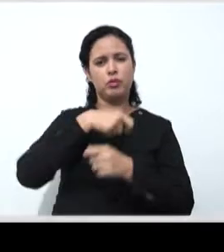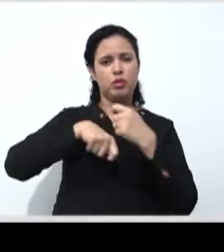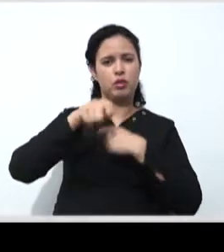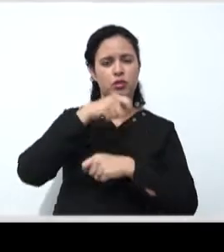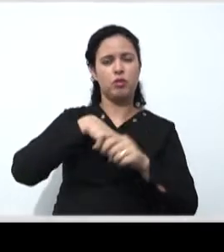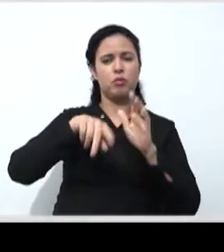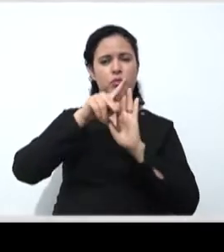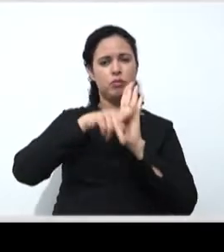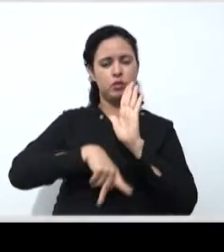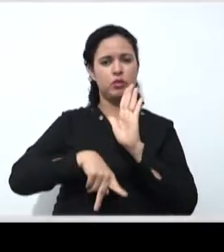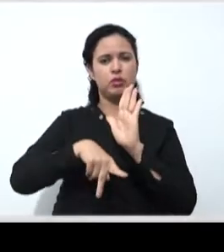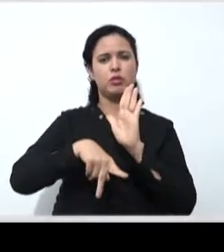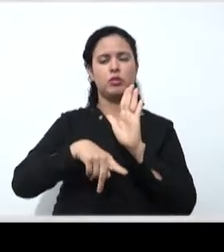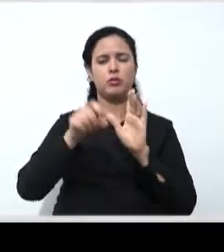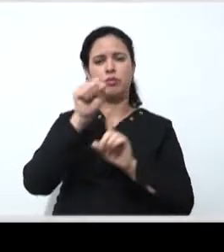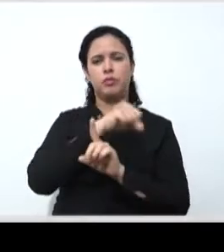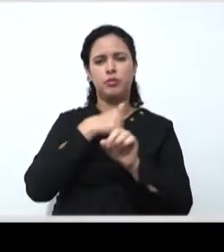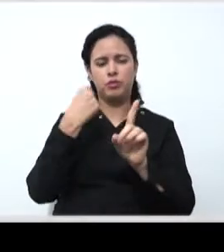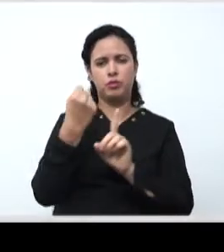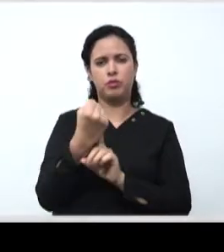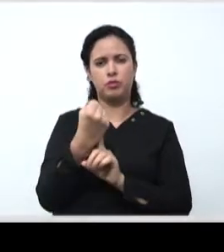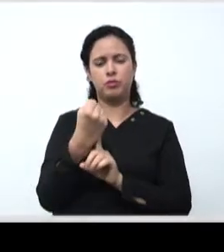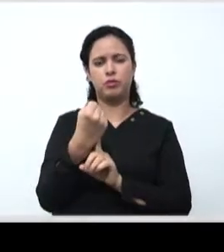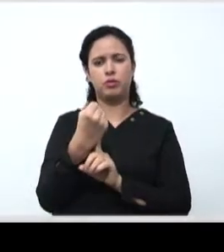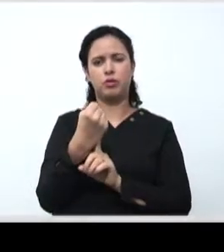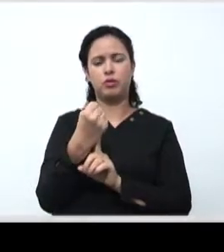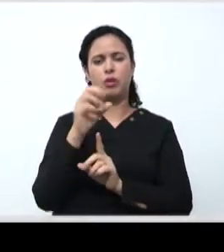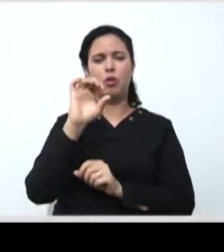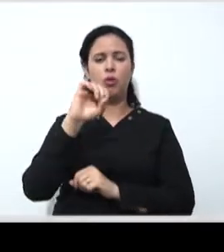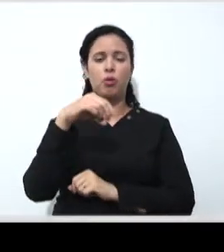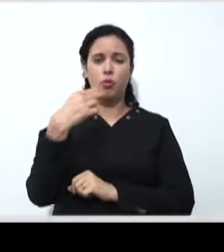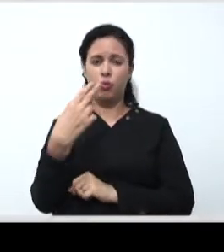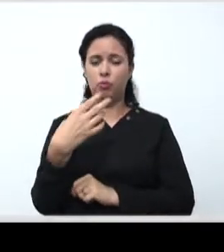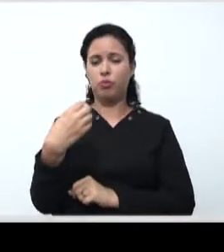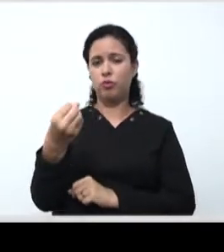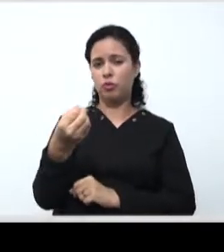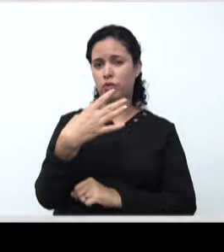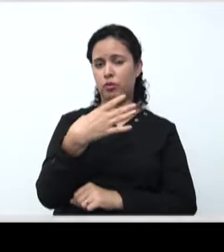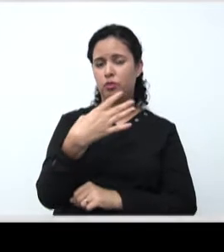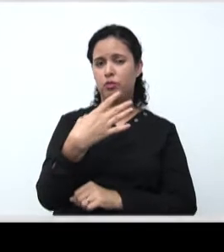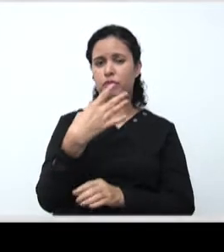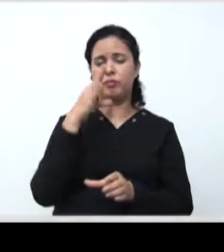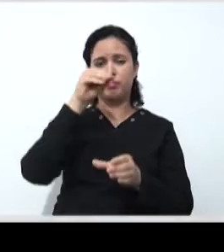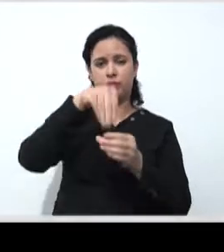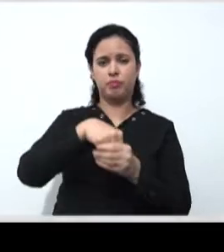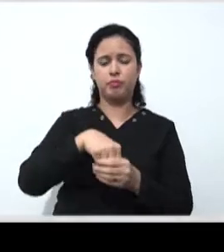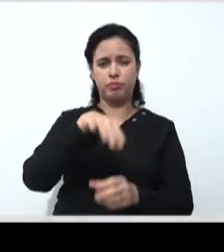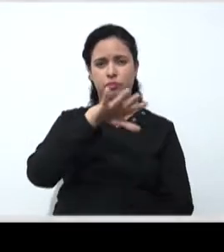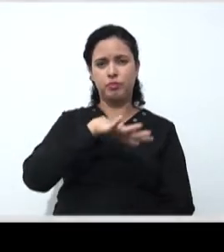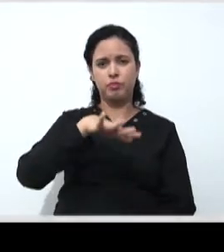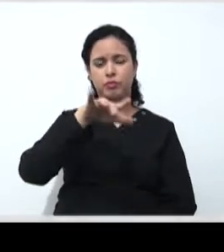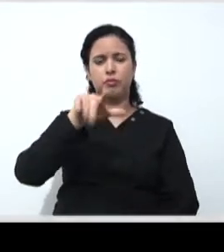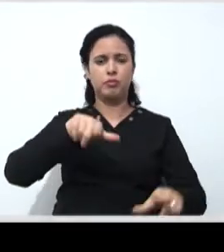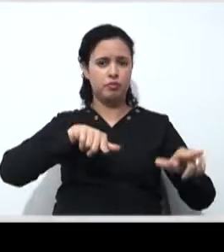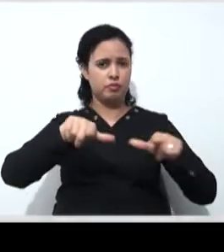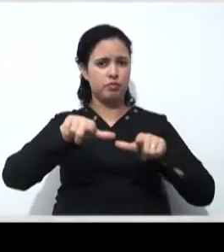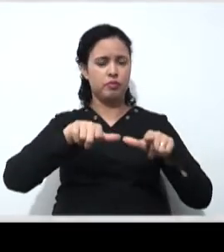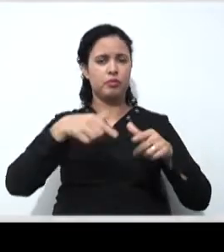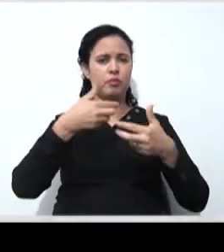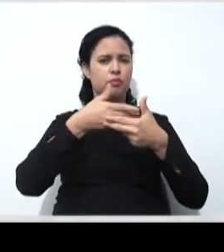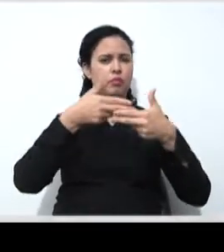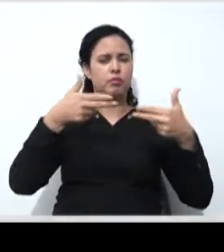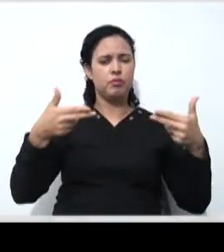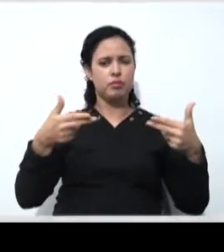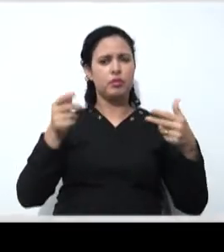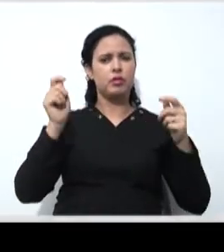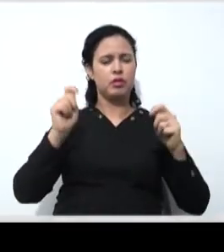projeto social ou mesmo uma inovação dentro do ambiente de trabalho. Então veja que de várias